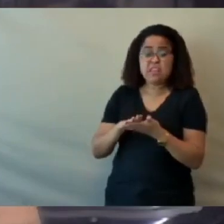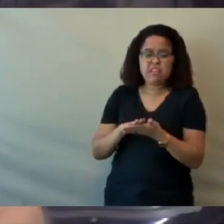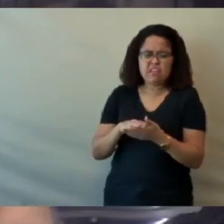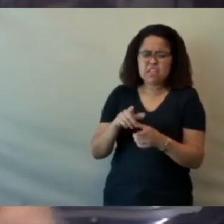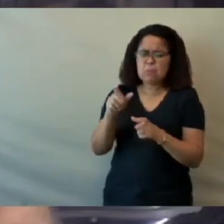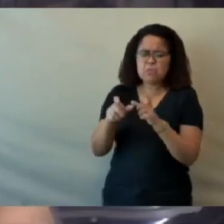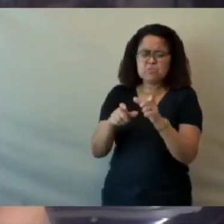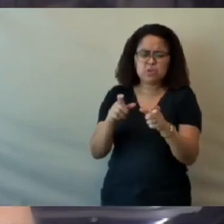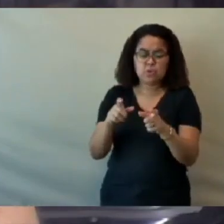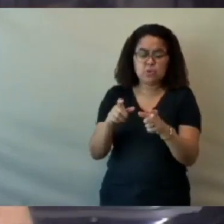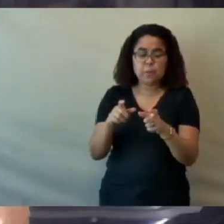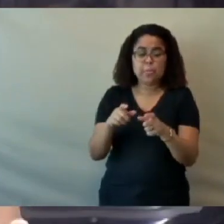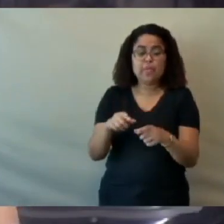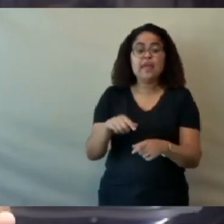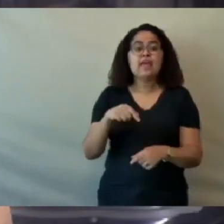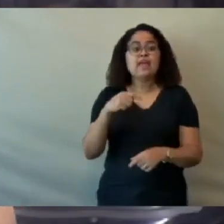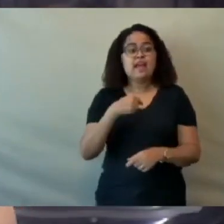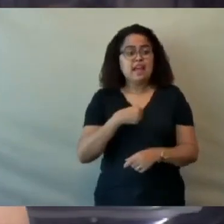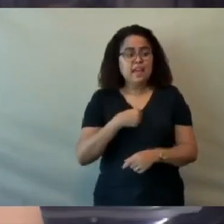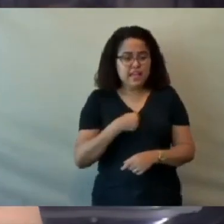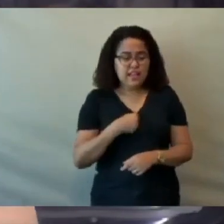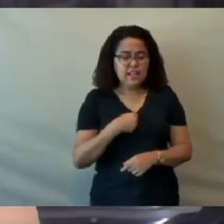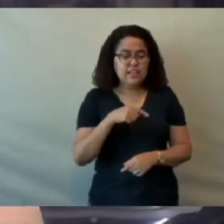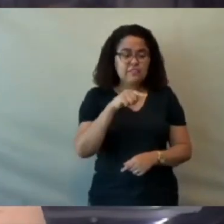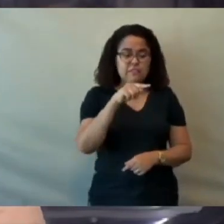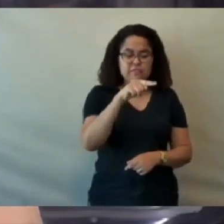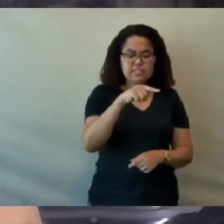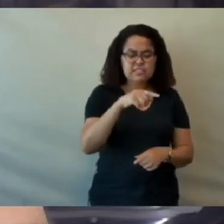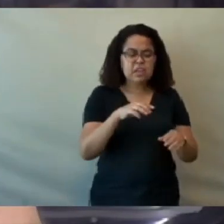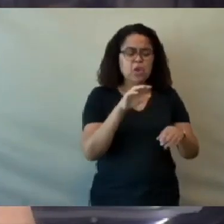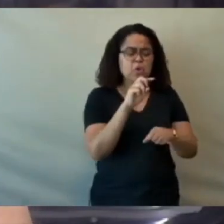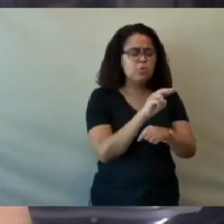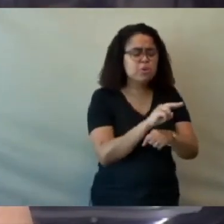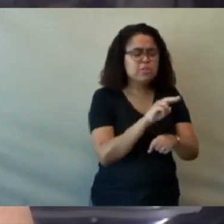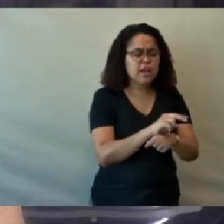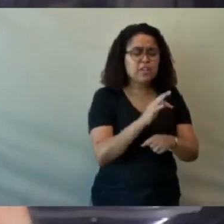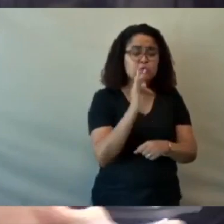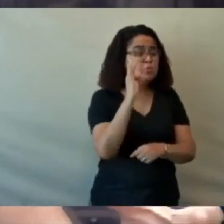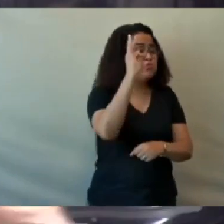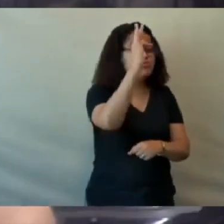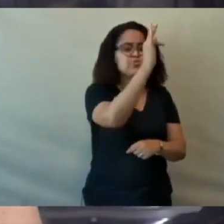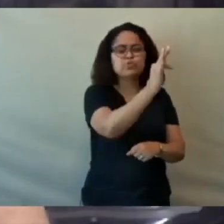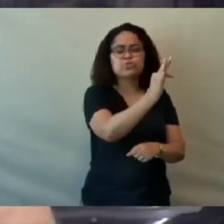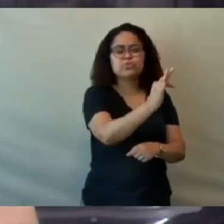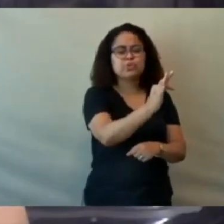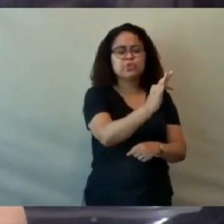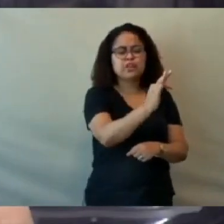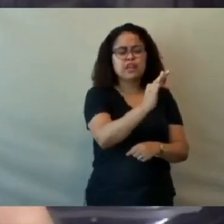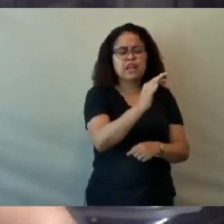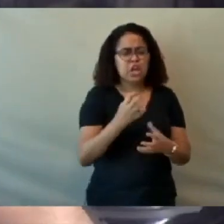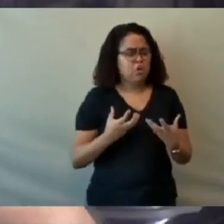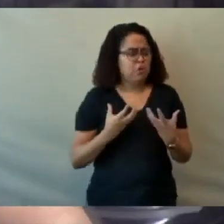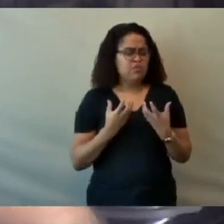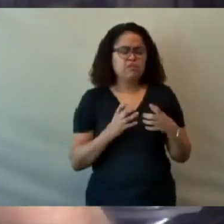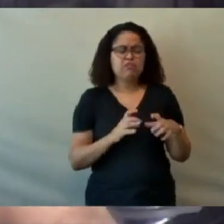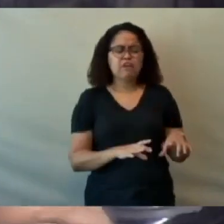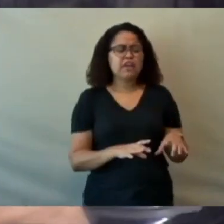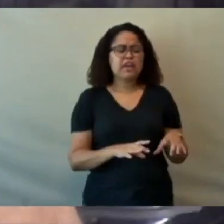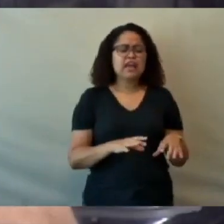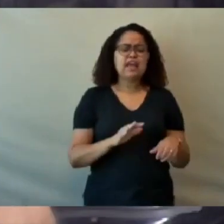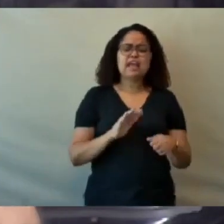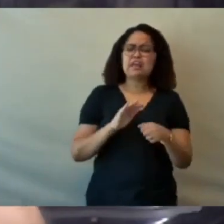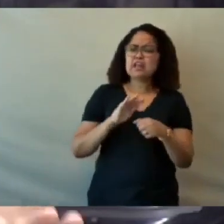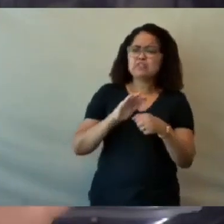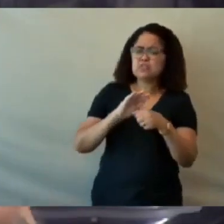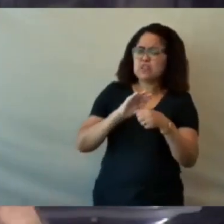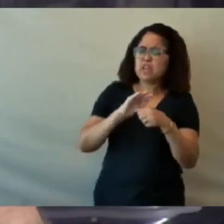aquelas pessoas que diariamente irão frequentar lá. Ele falou que não quer que ninguém durma lá, não. Todo mundo vá, se divirta, jogue baralho,